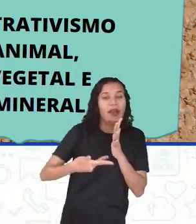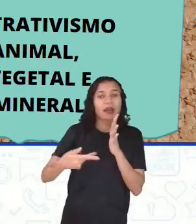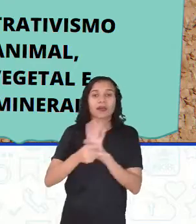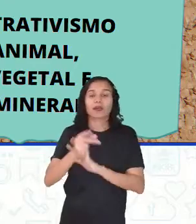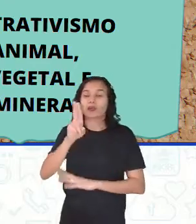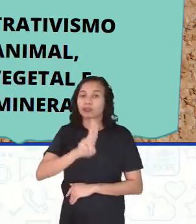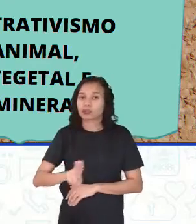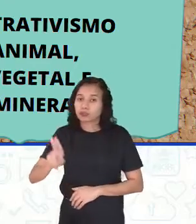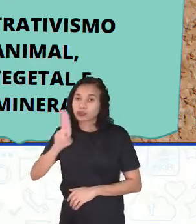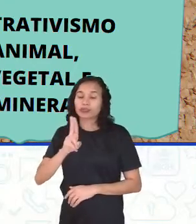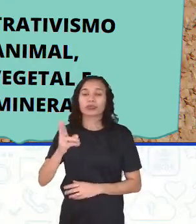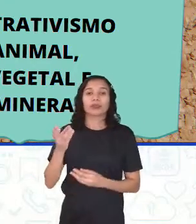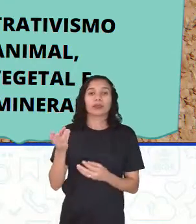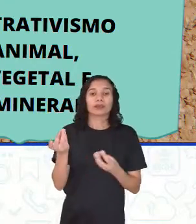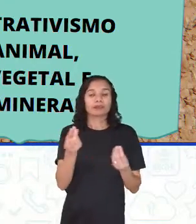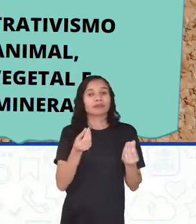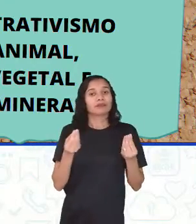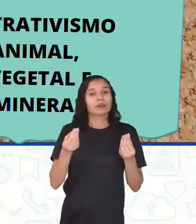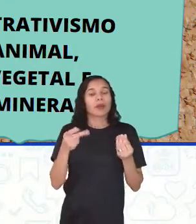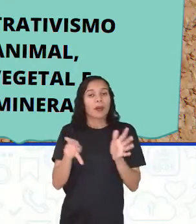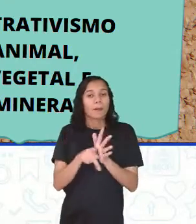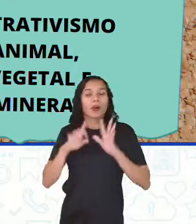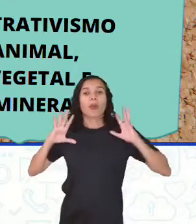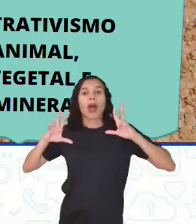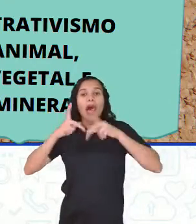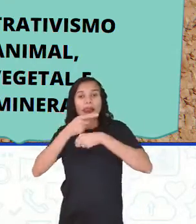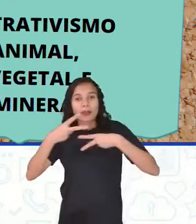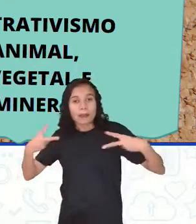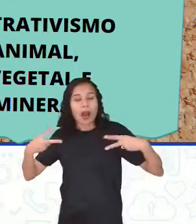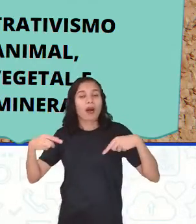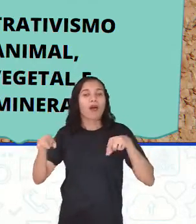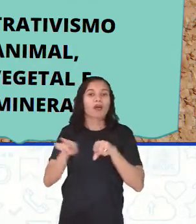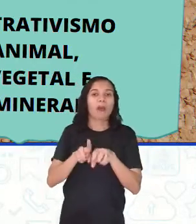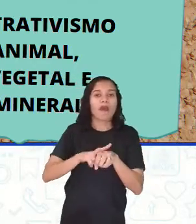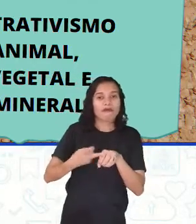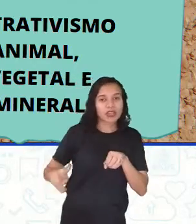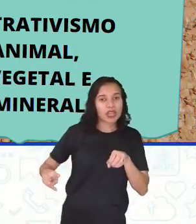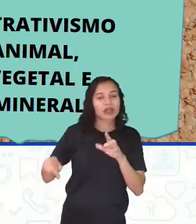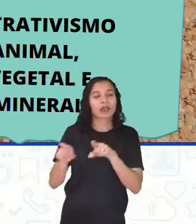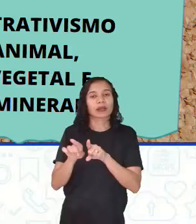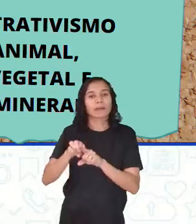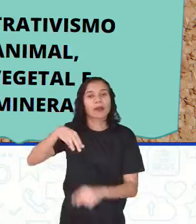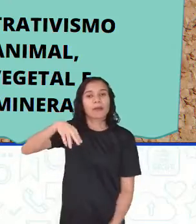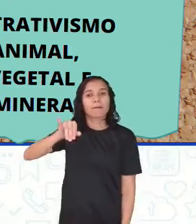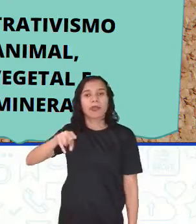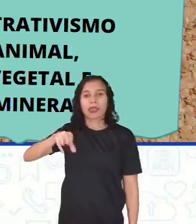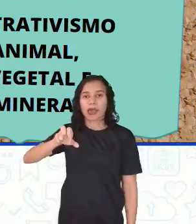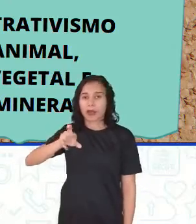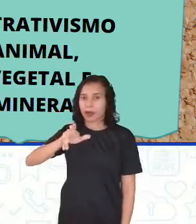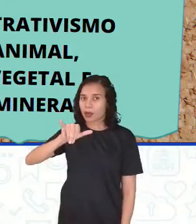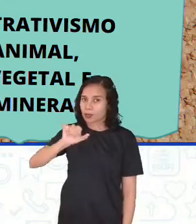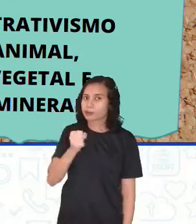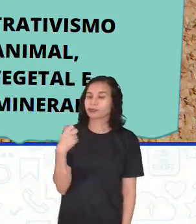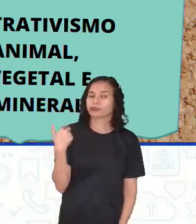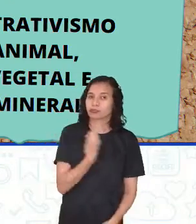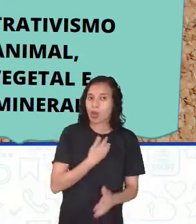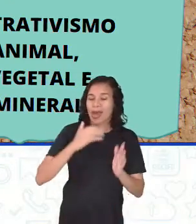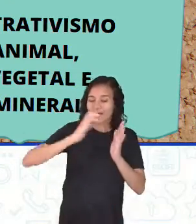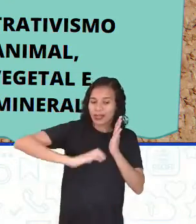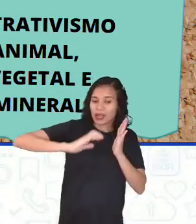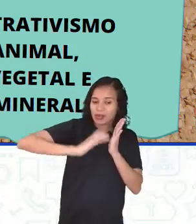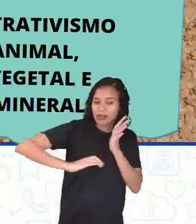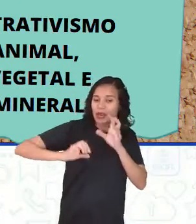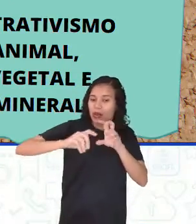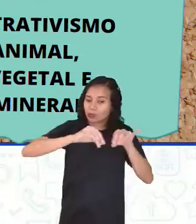questão aí, o extrativismo em relação ao animal e vegetal e também minerais. Então, estamos tirando do solo muita coisa.